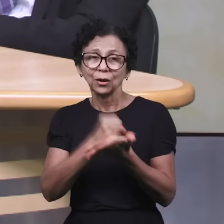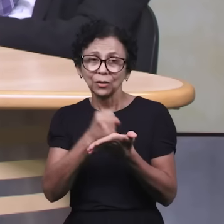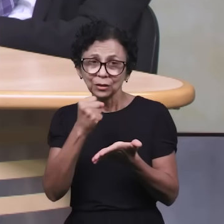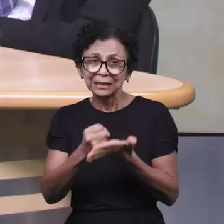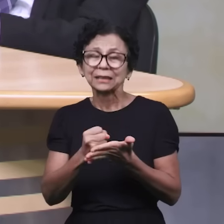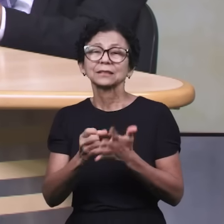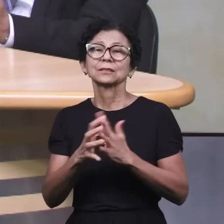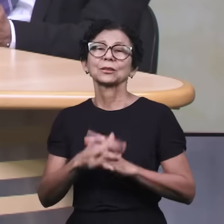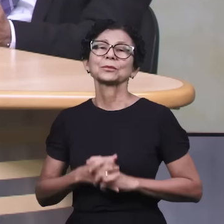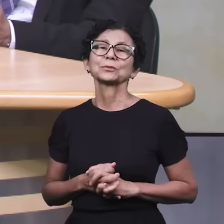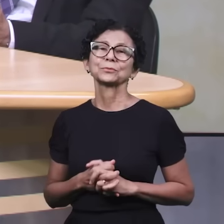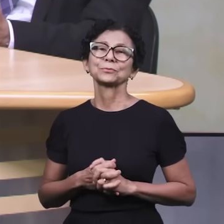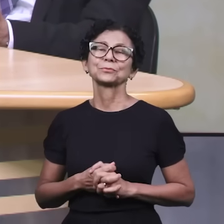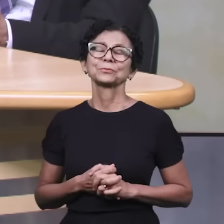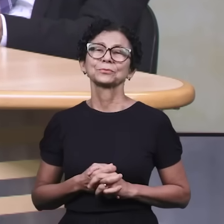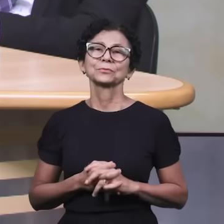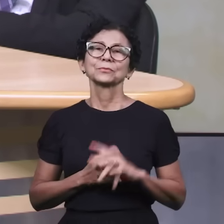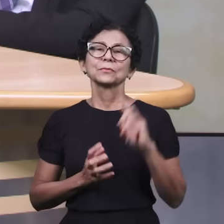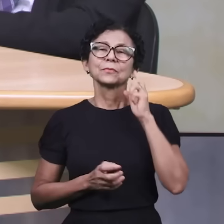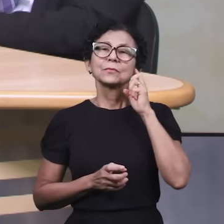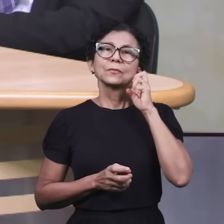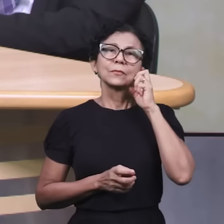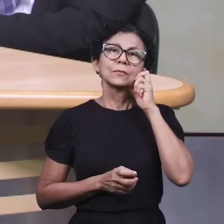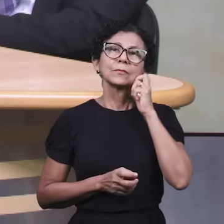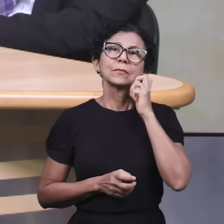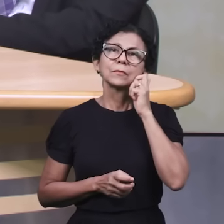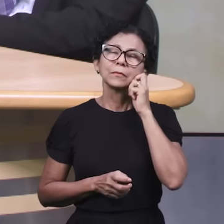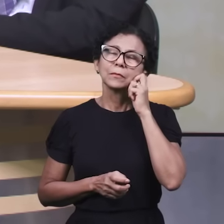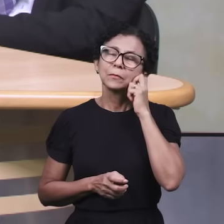pessoa que vem, o pastor tem discernimento disso, aquela pessoa que